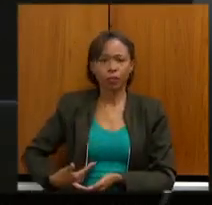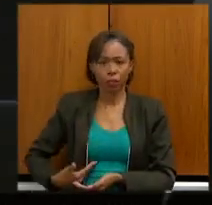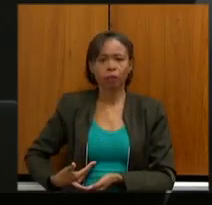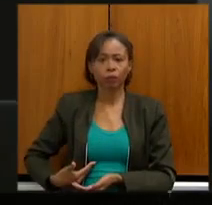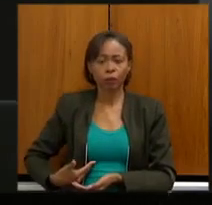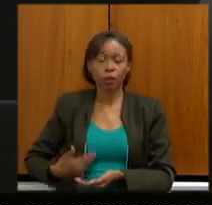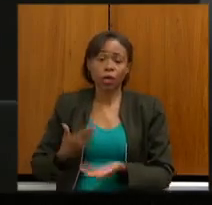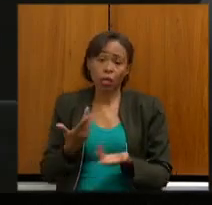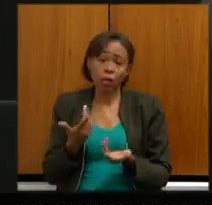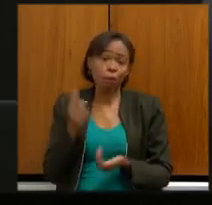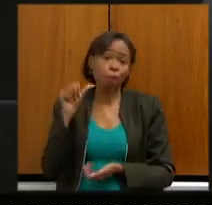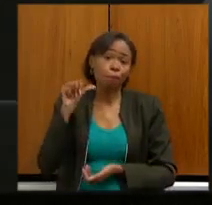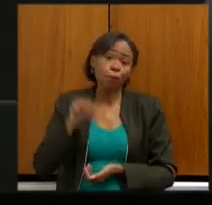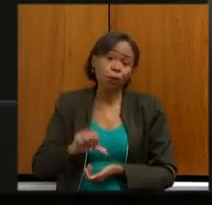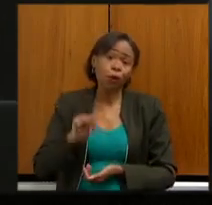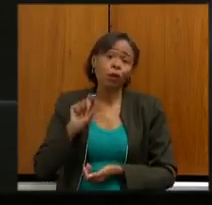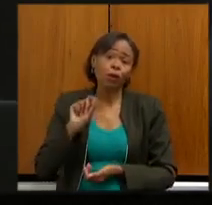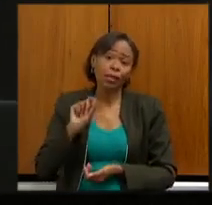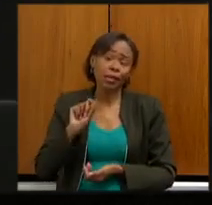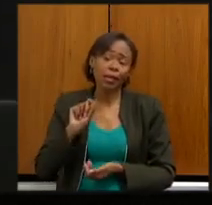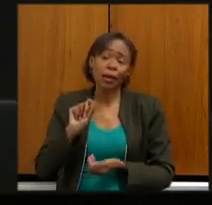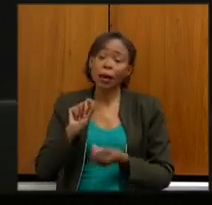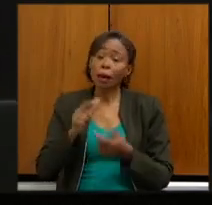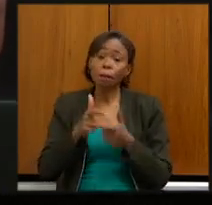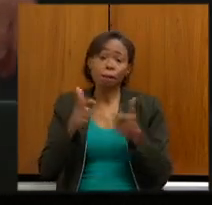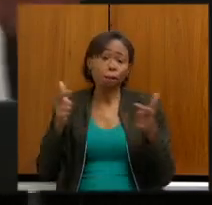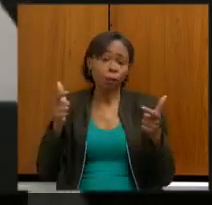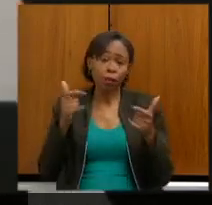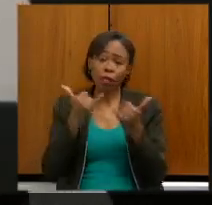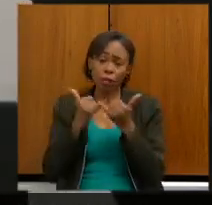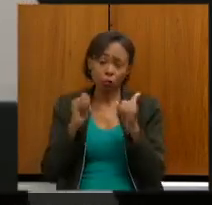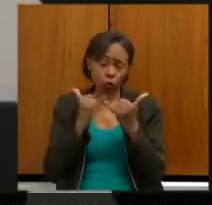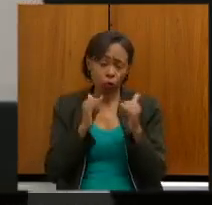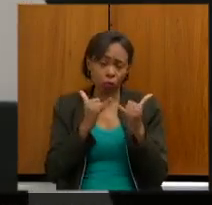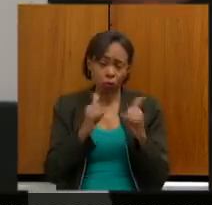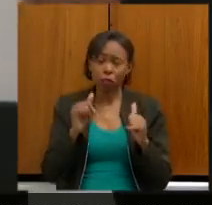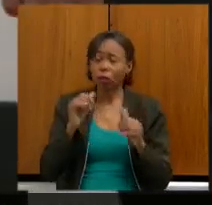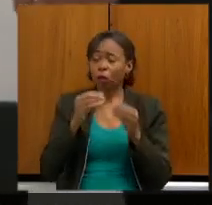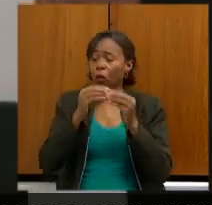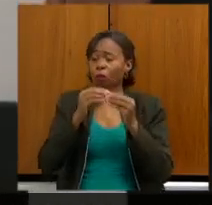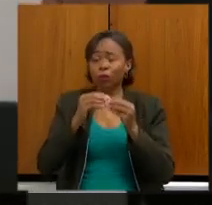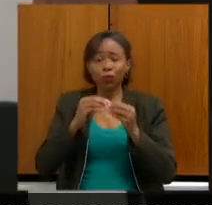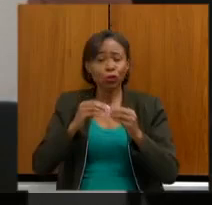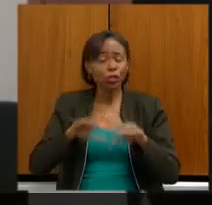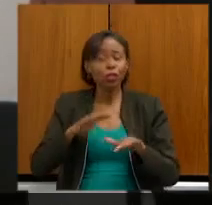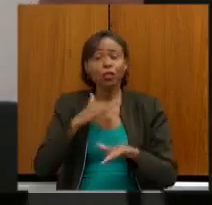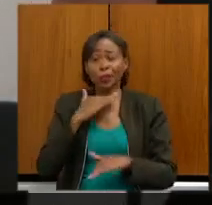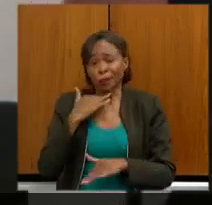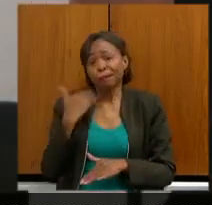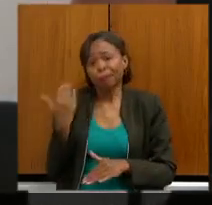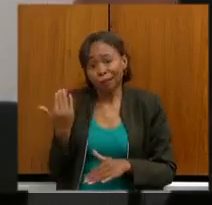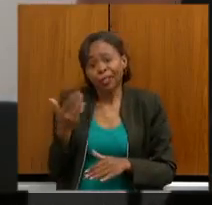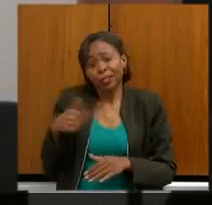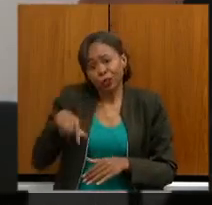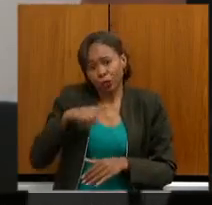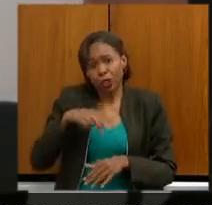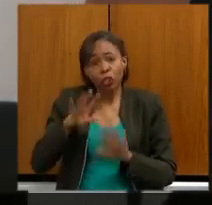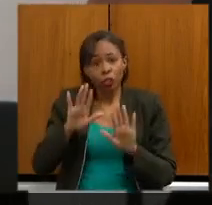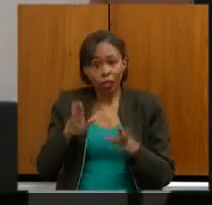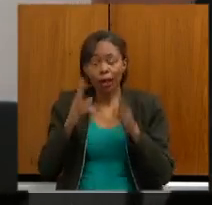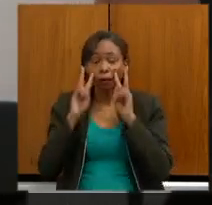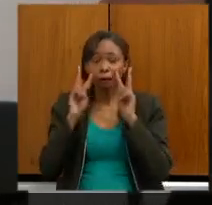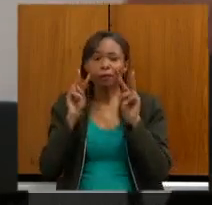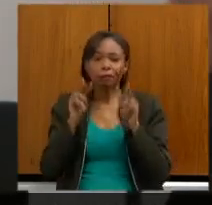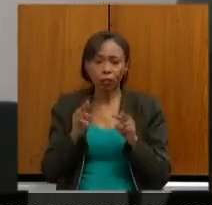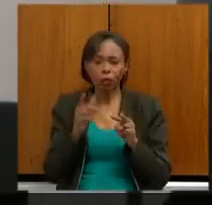são é resultados letais como que a gente já acompanhou e outros e outras situações como que a gente